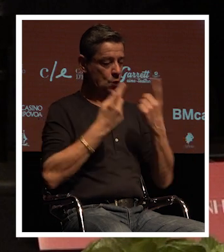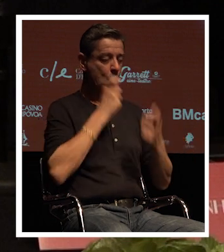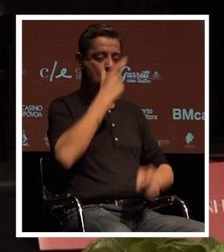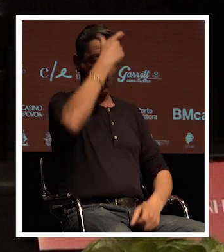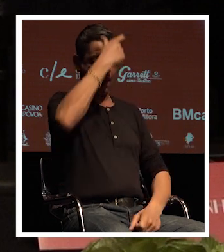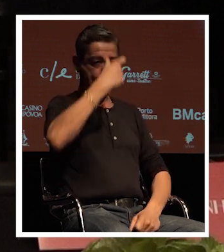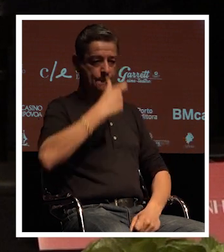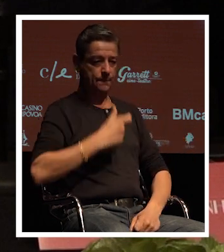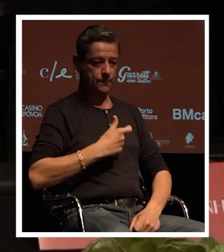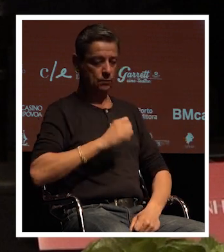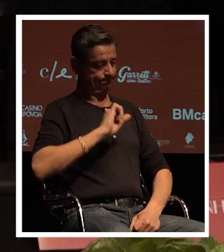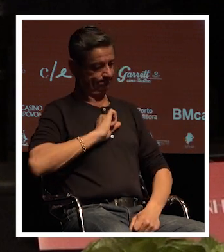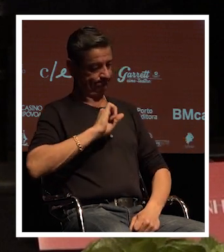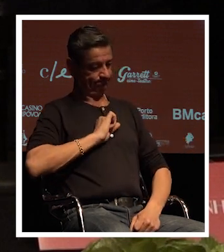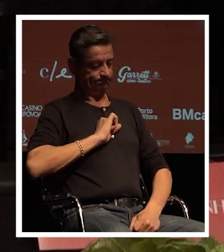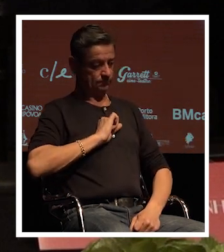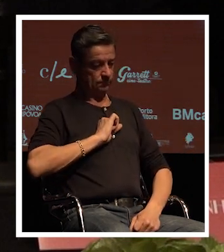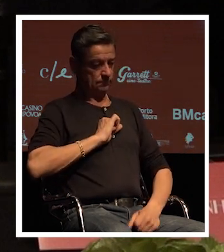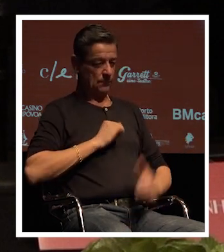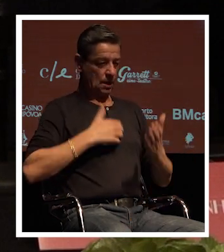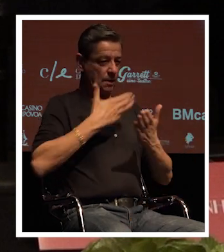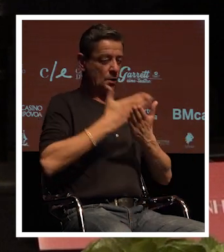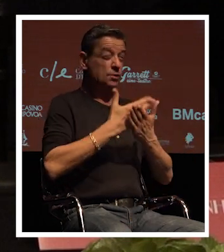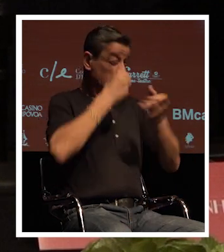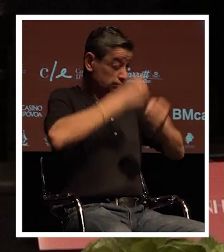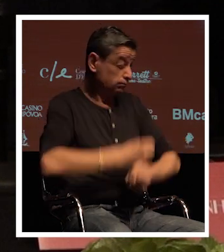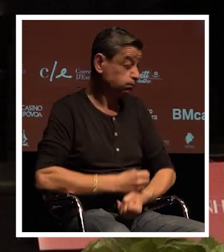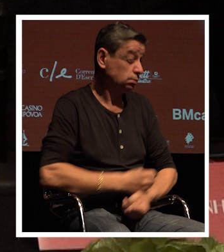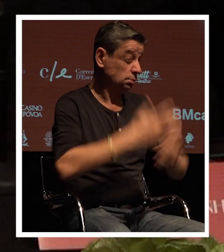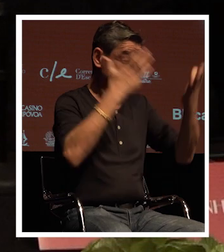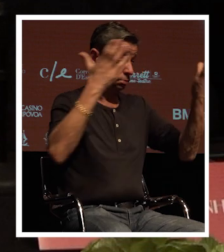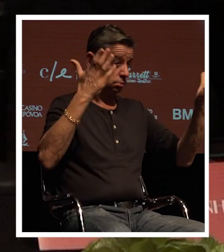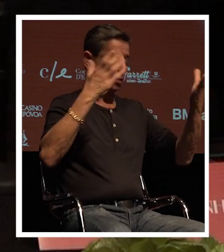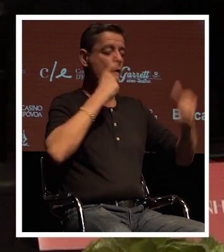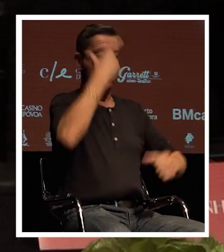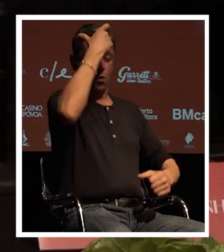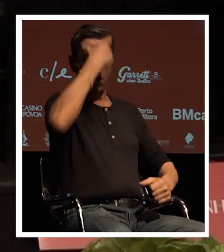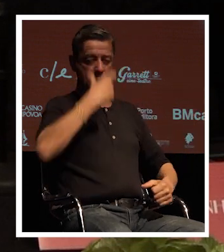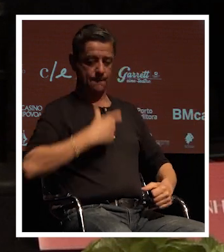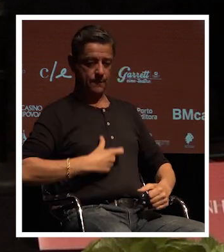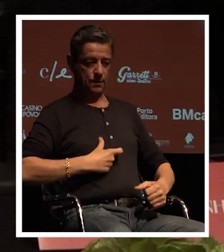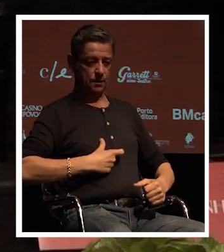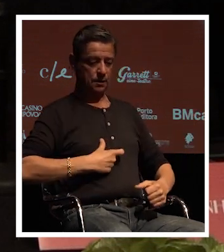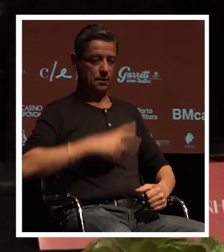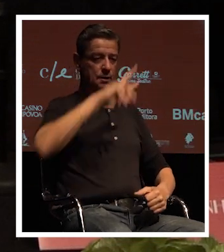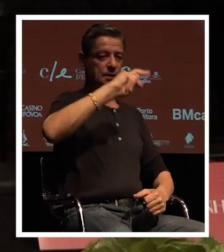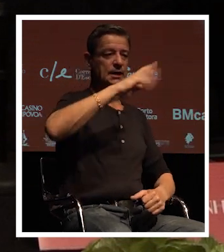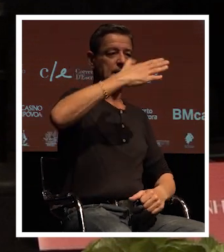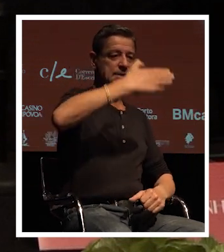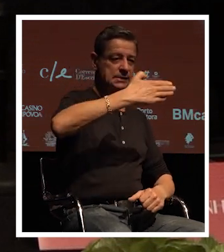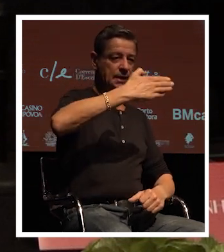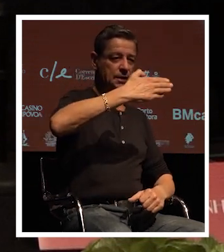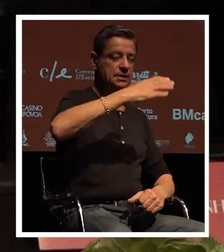corpo no nosso microcosmos mostra-nos as infinitas escalas o corpo humano contém em média cerca de 37